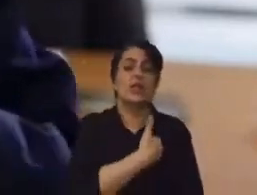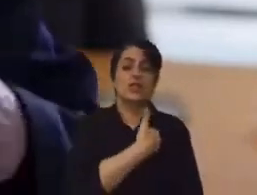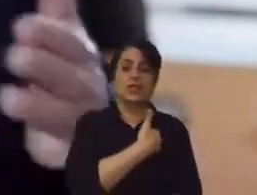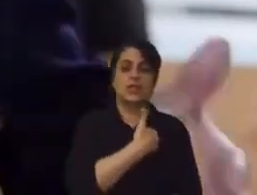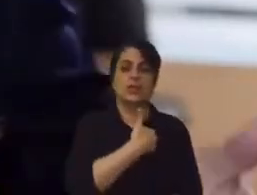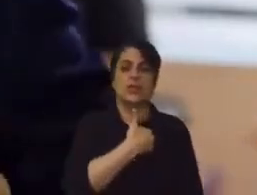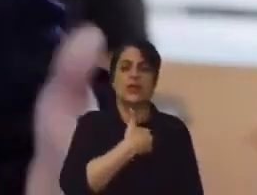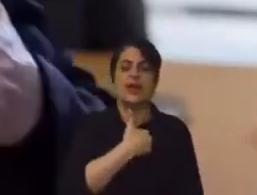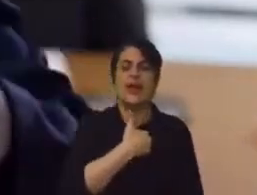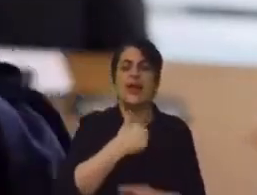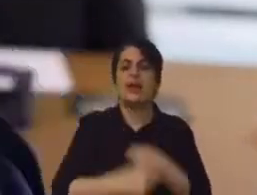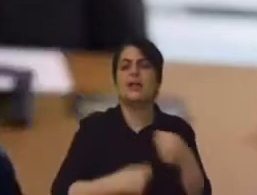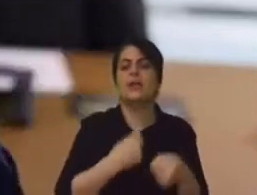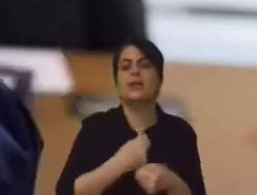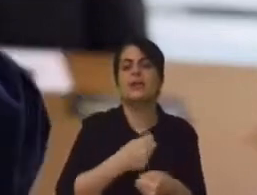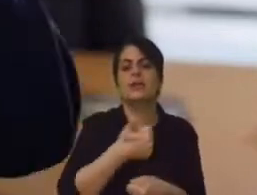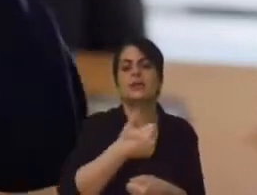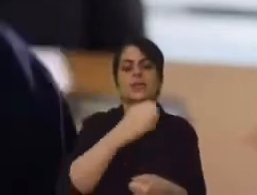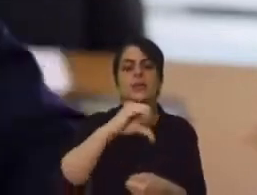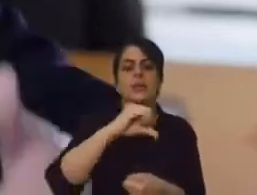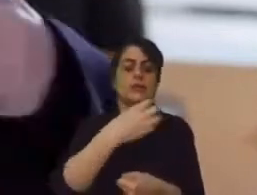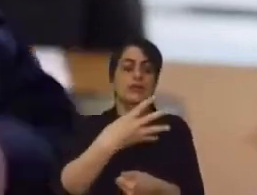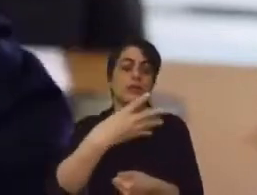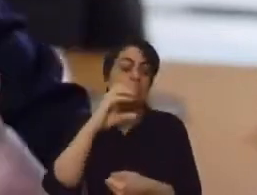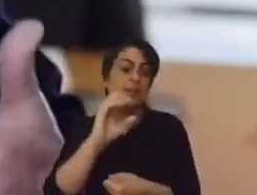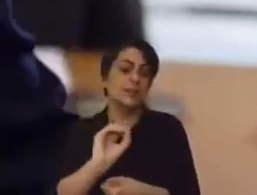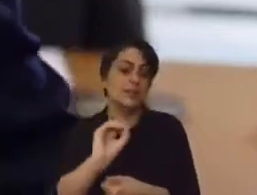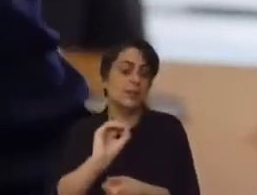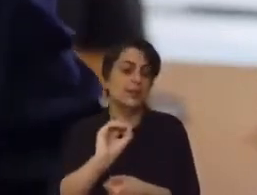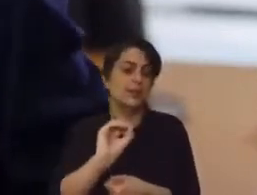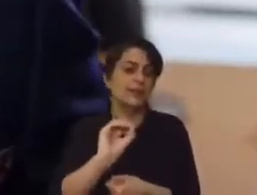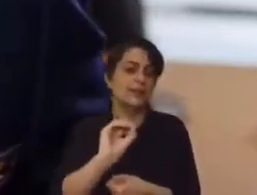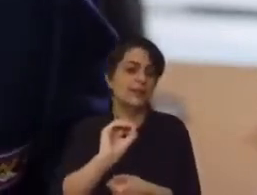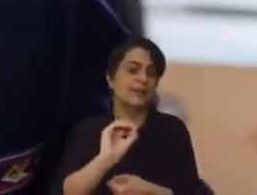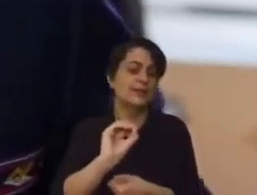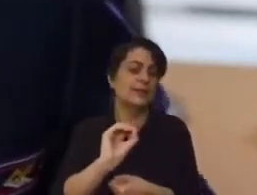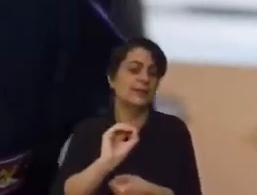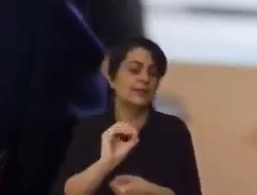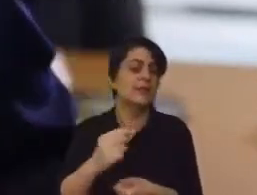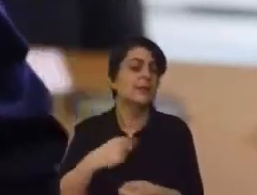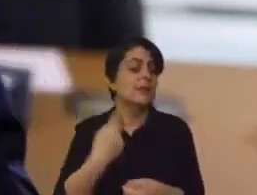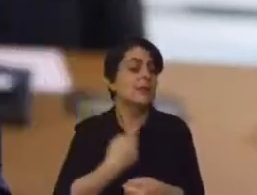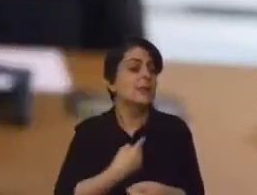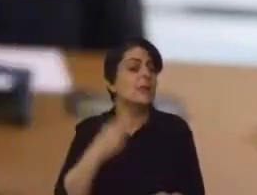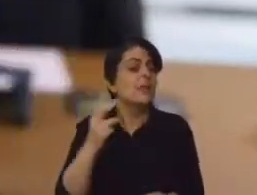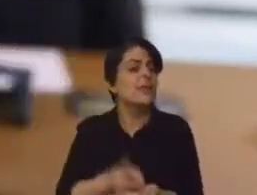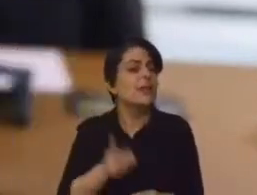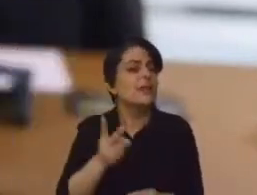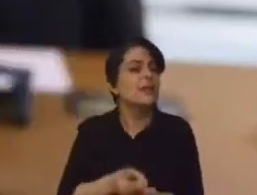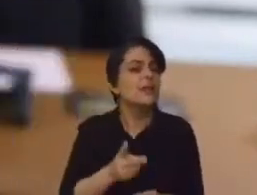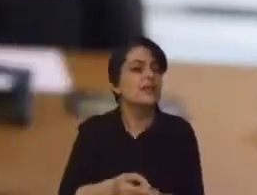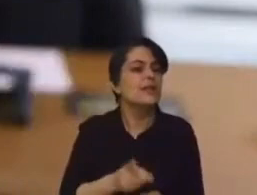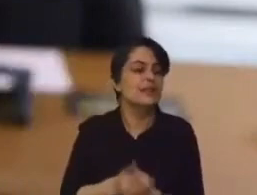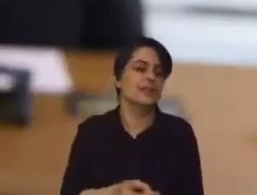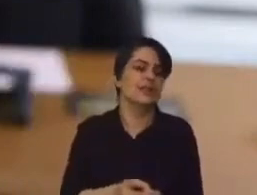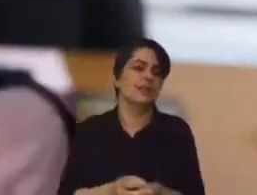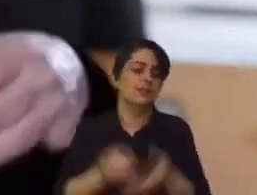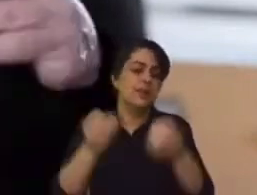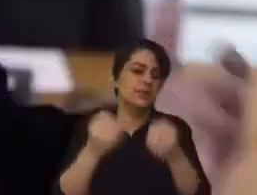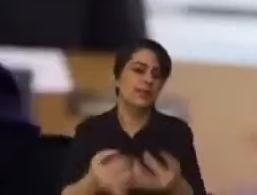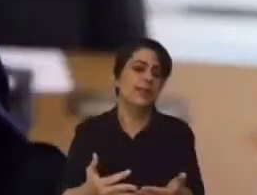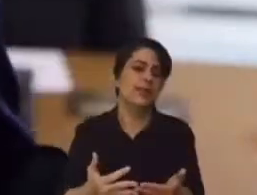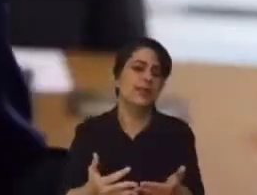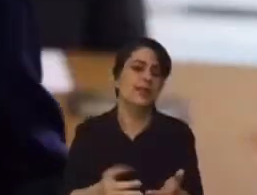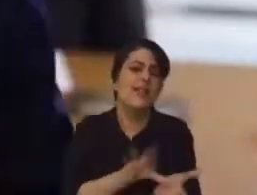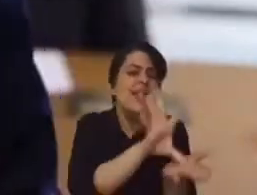nós passamos, sobretudo nós da CUT, passamos o tempo inteiro dizendo que ela era cópia fiel da Carta de Lavoro de Mussolini, a gente